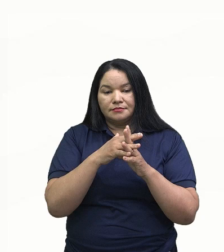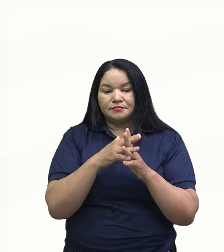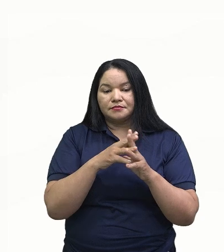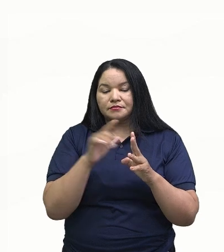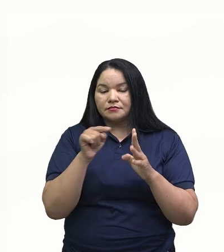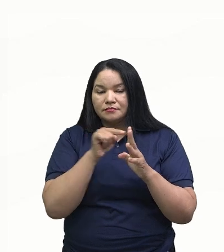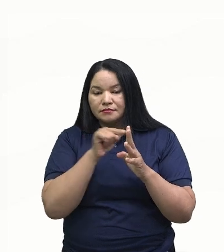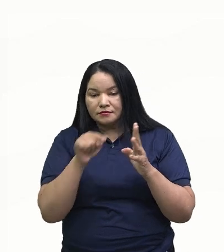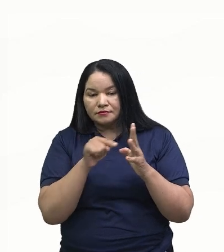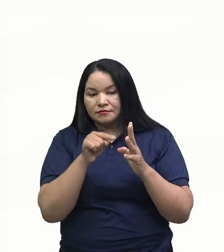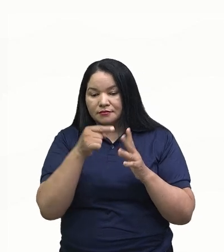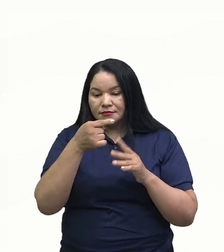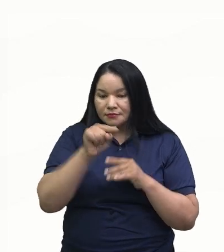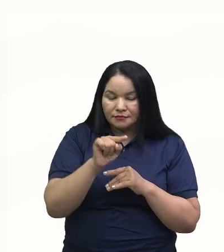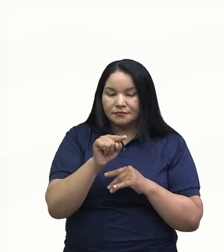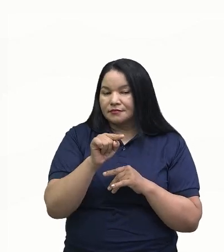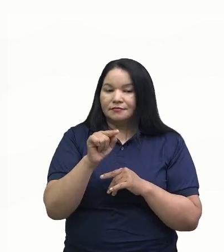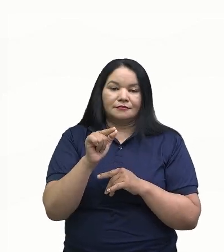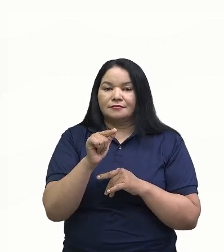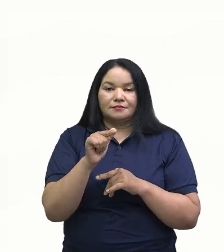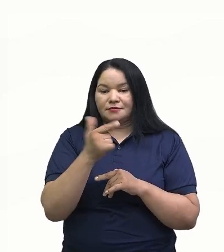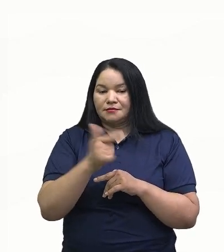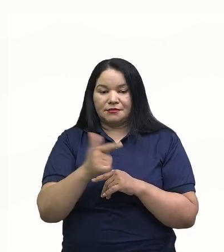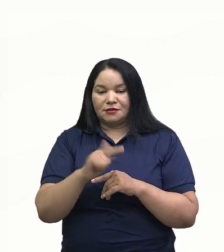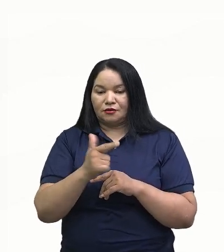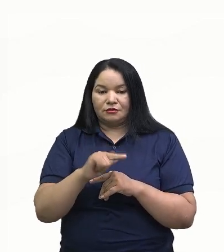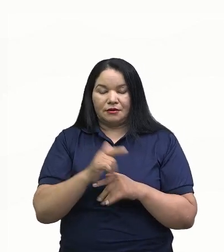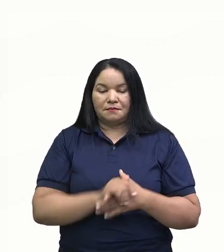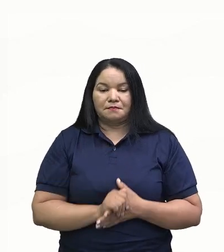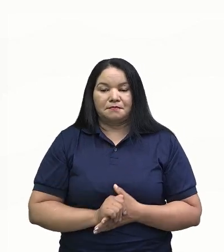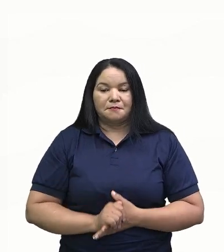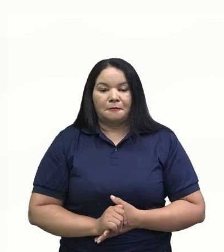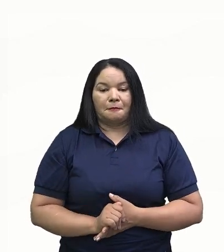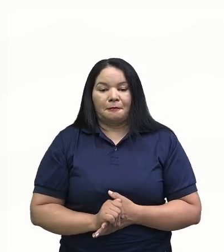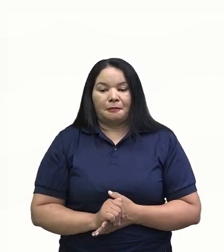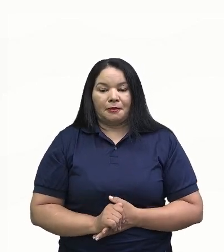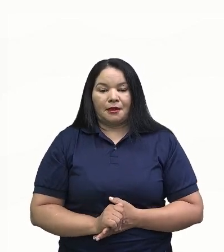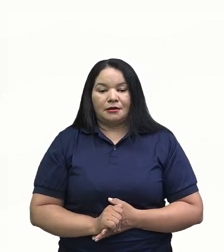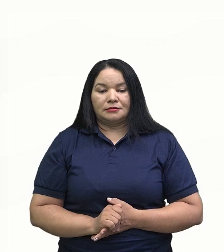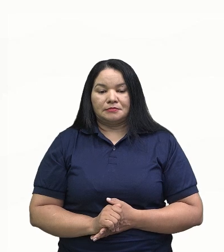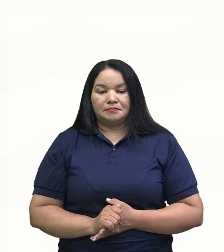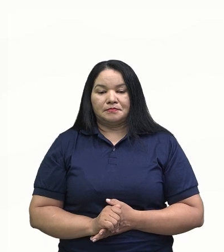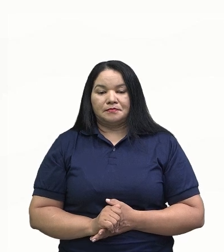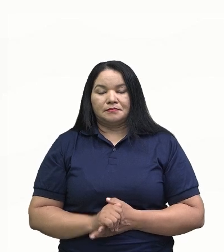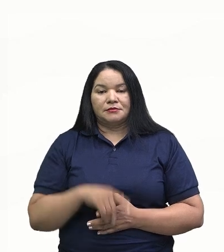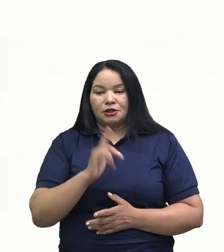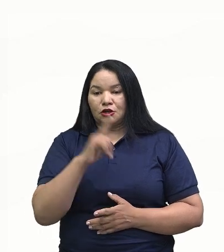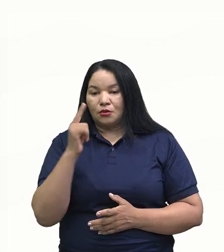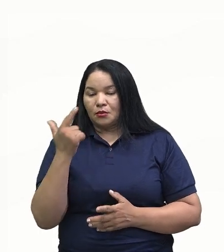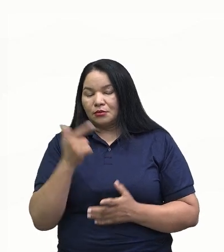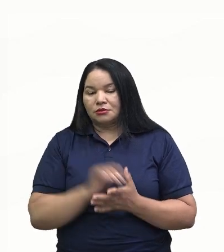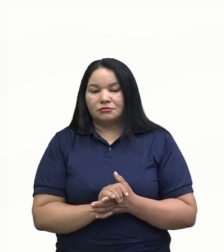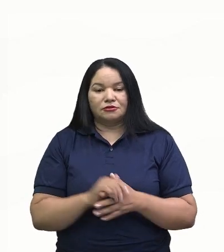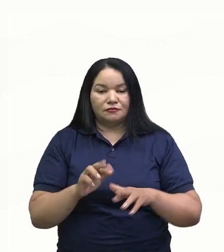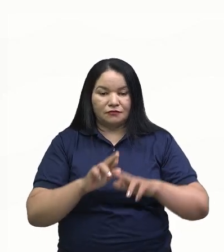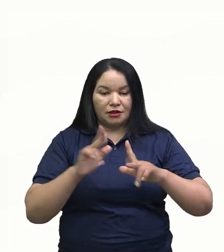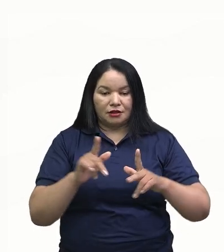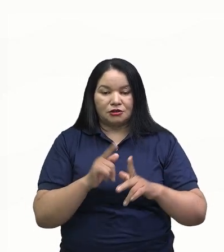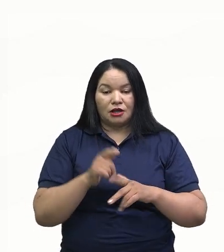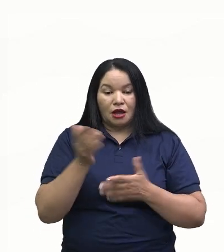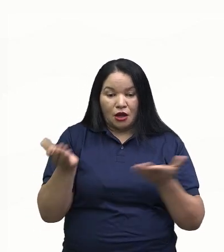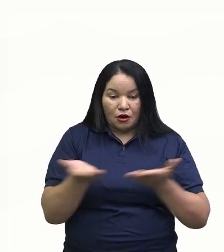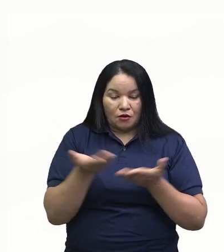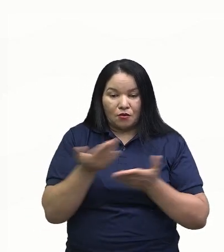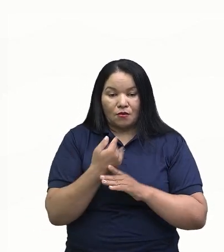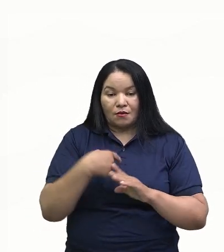não haverá o acento. Não haverá o acento gráfico, como nas outras palavras, como eu mostrei para vocês, nos